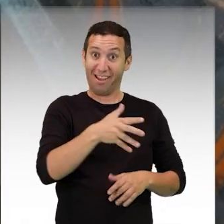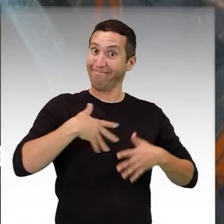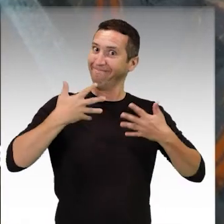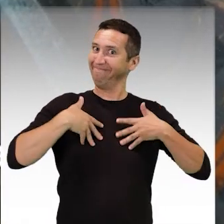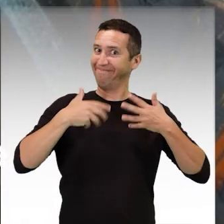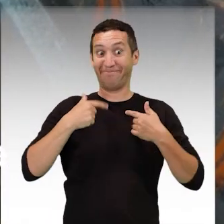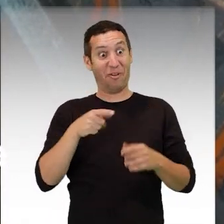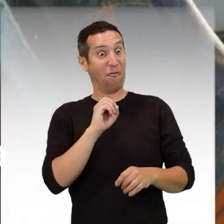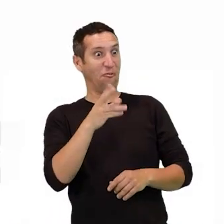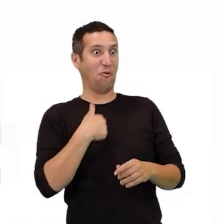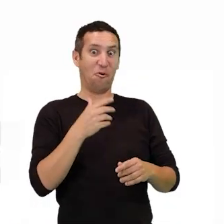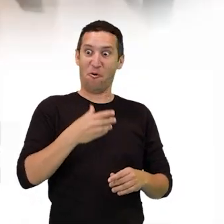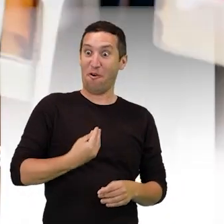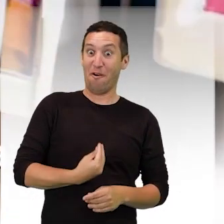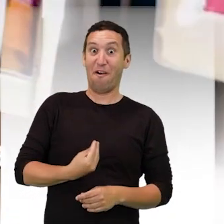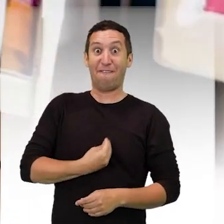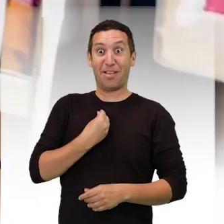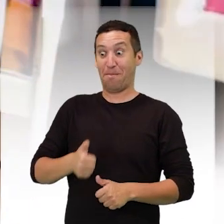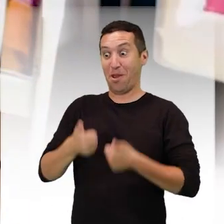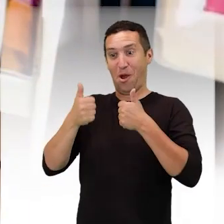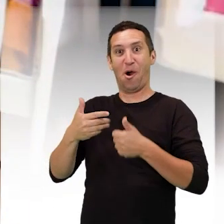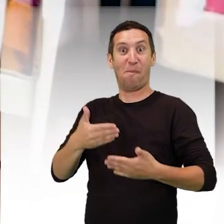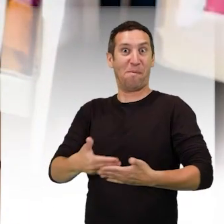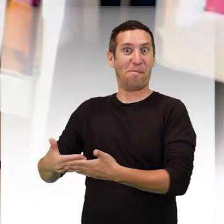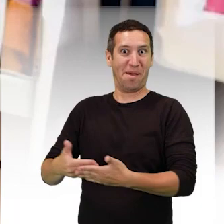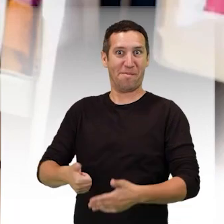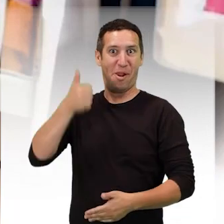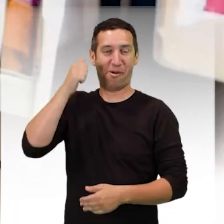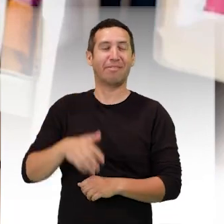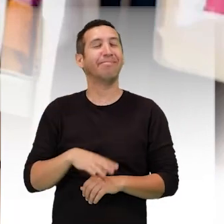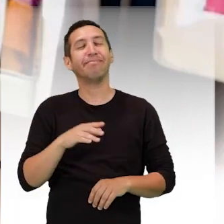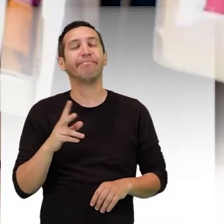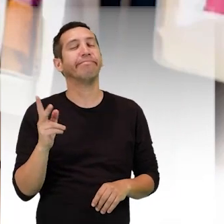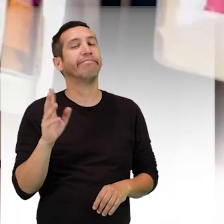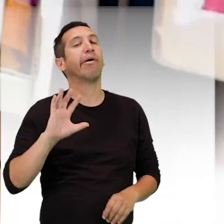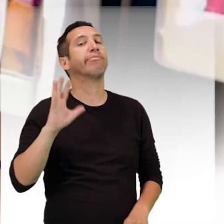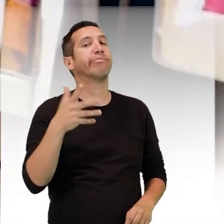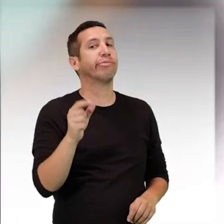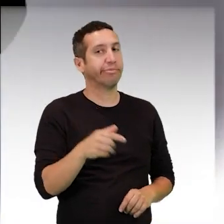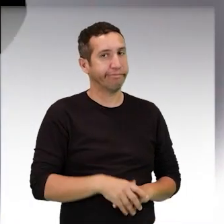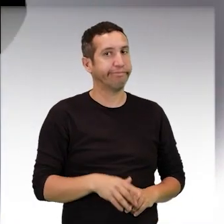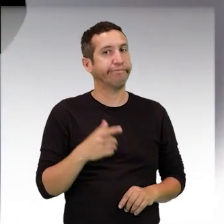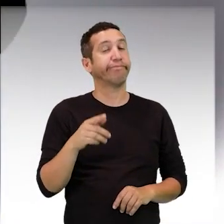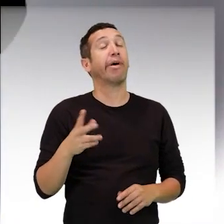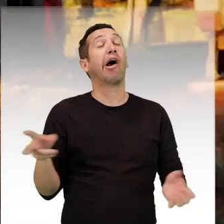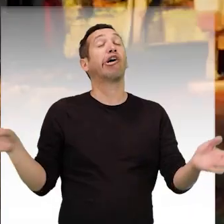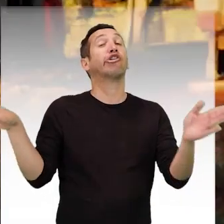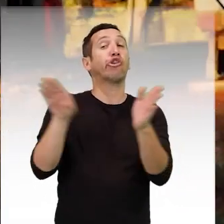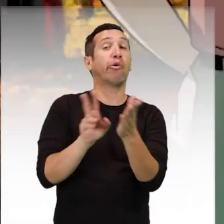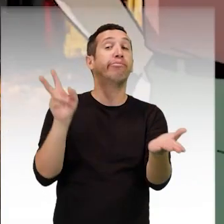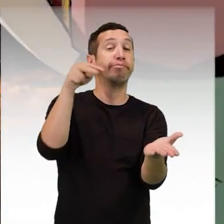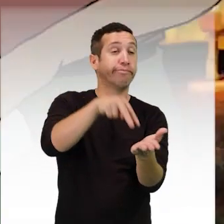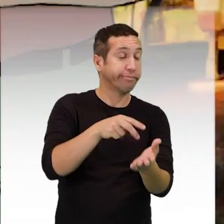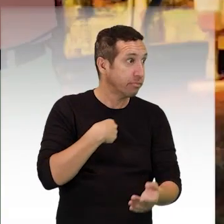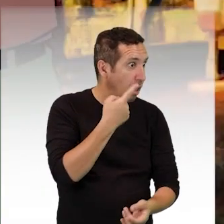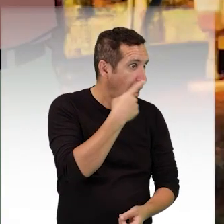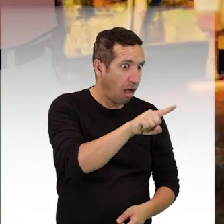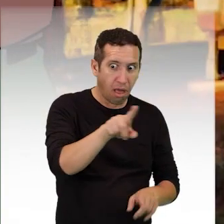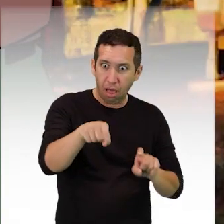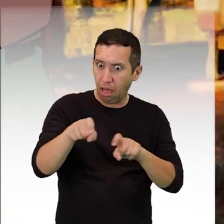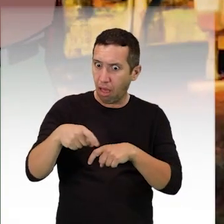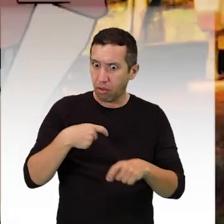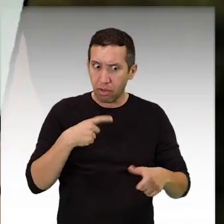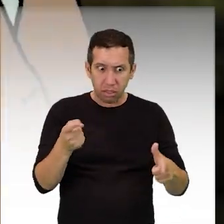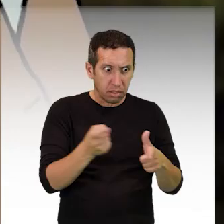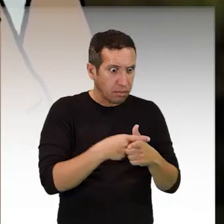sul. Josué se animou em poder dar uma vida melhor para seu bebê. Mas essa história tem outro lado. Chegando na fazenda,